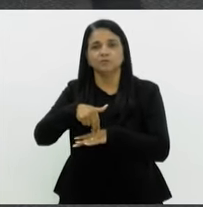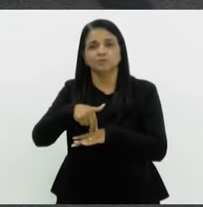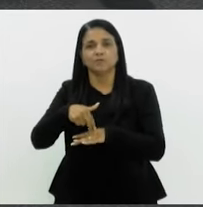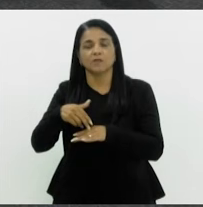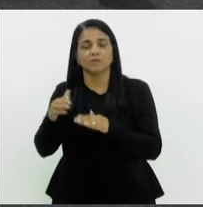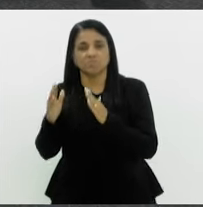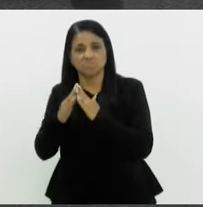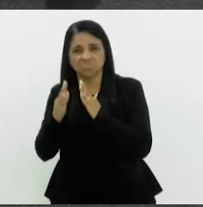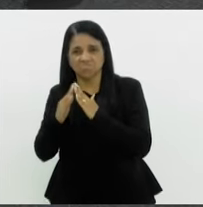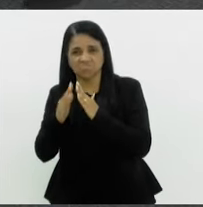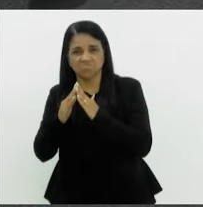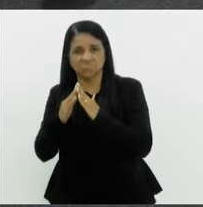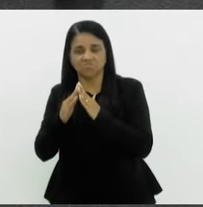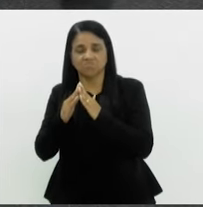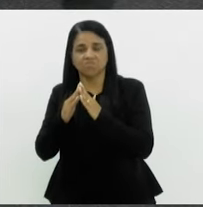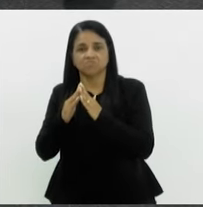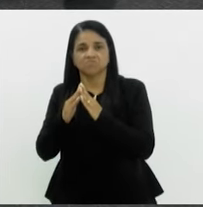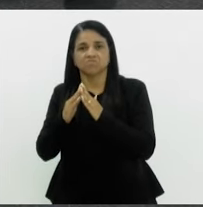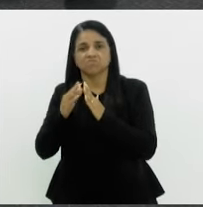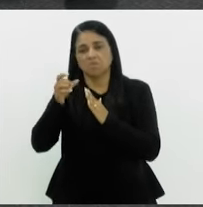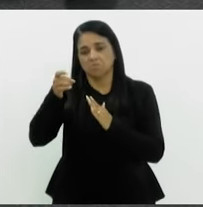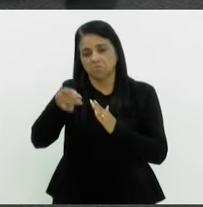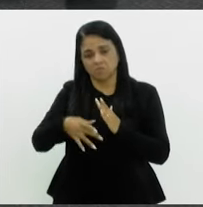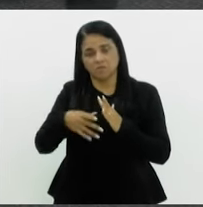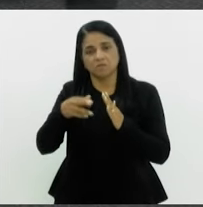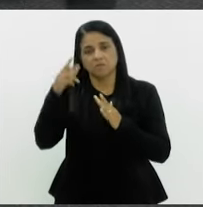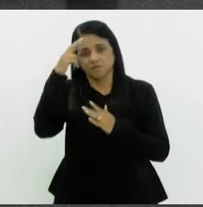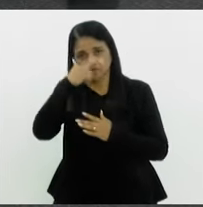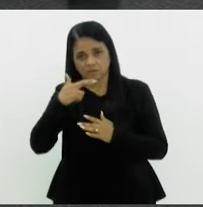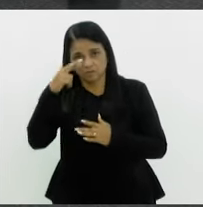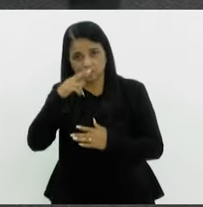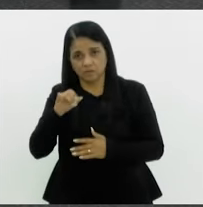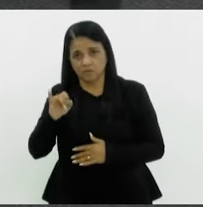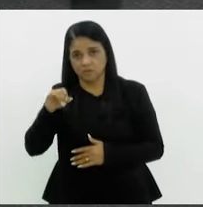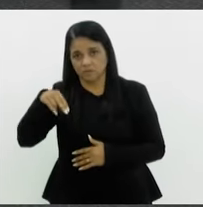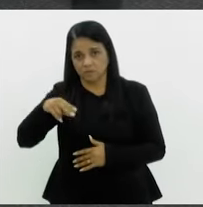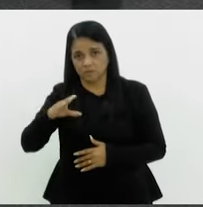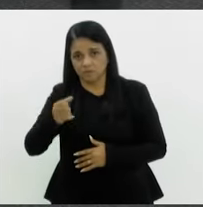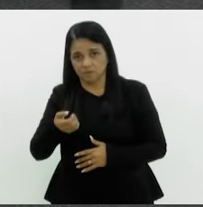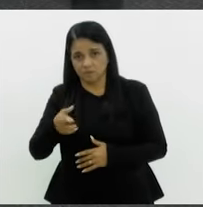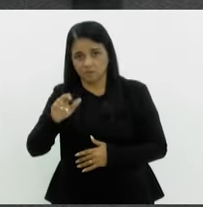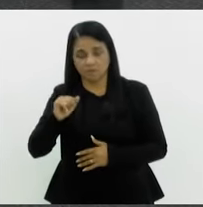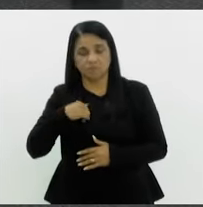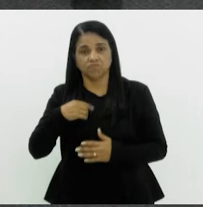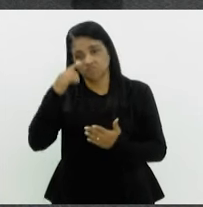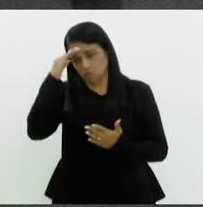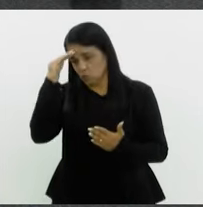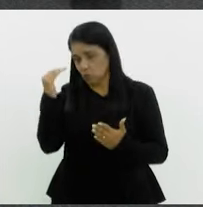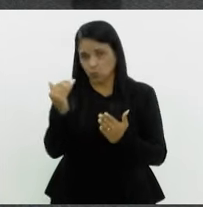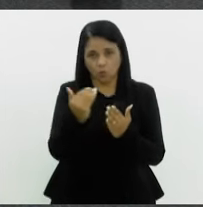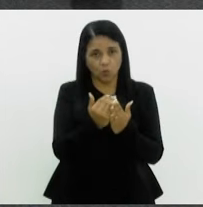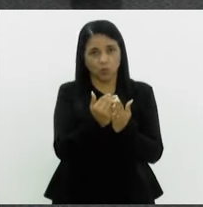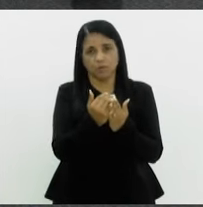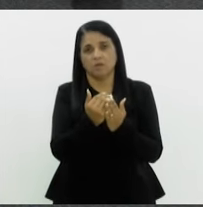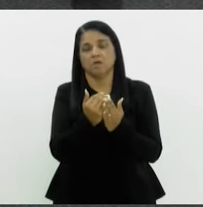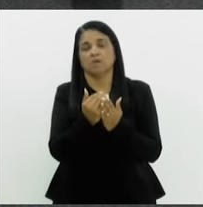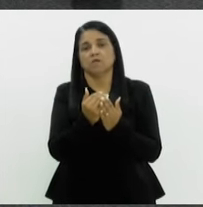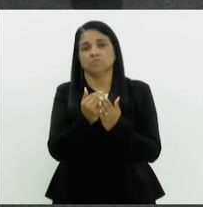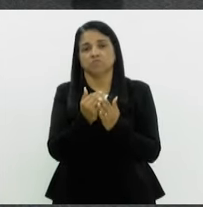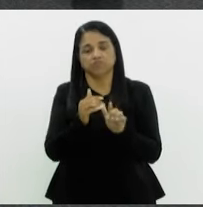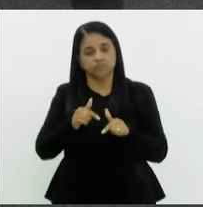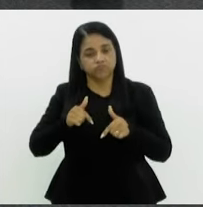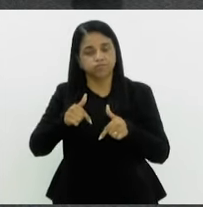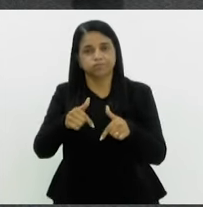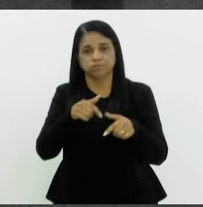imóveis improdutivos vistoriados pelo INCRA, que não cumprem a função social da terra, imóveis